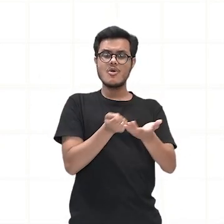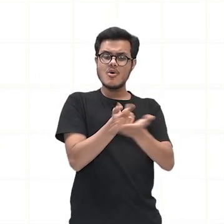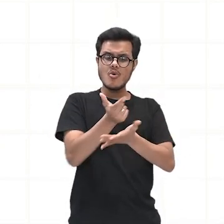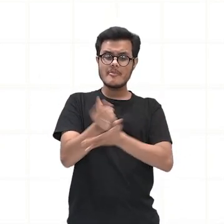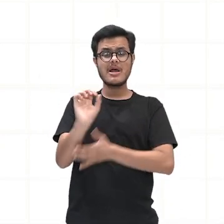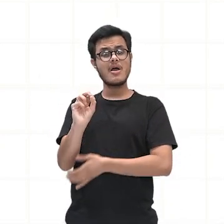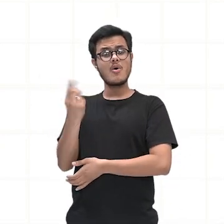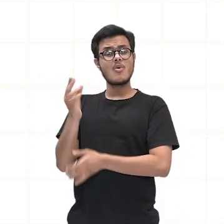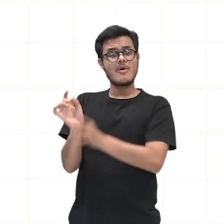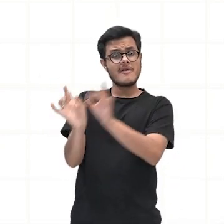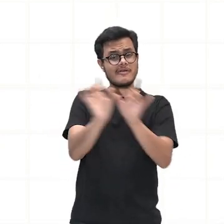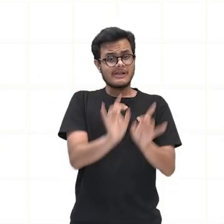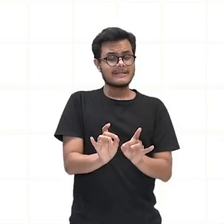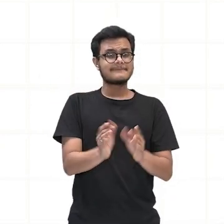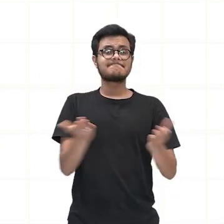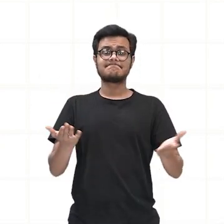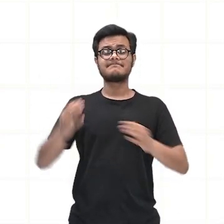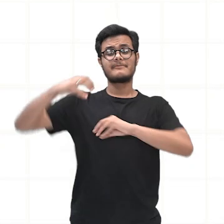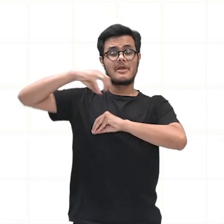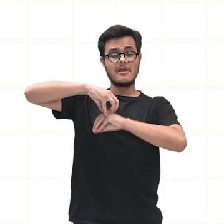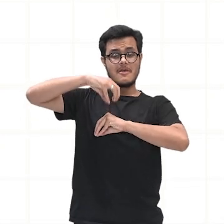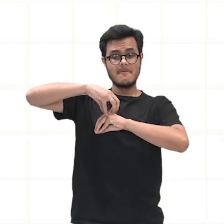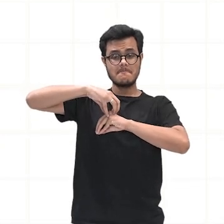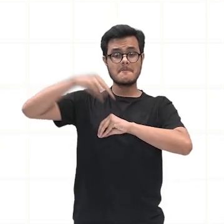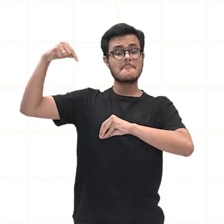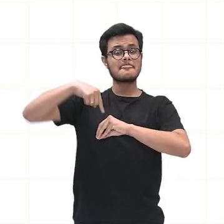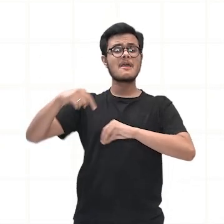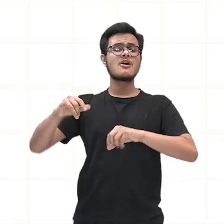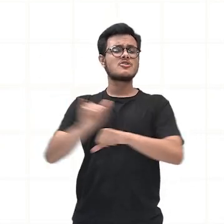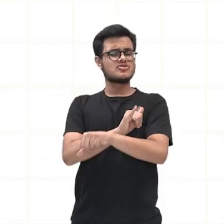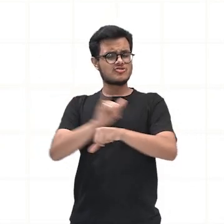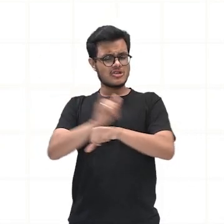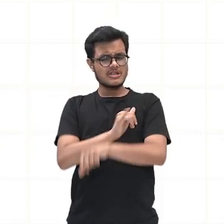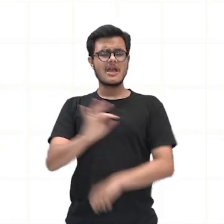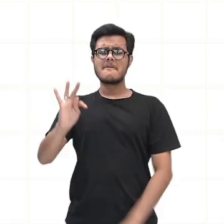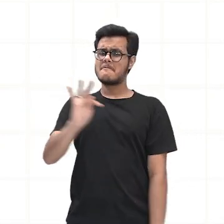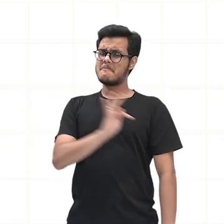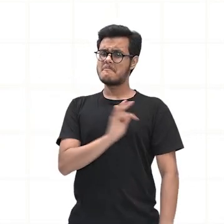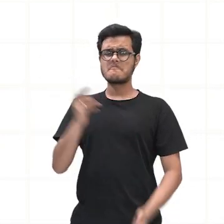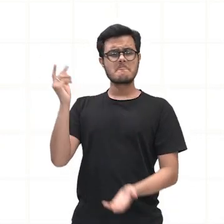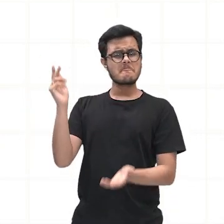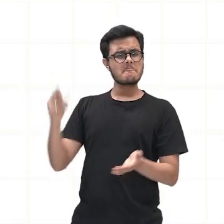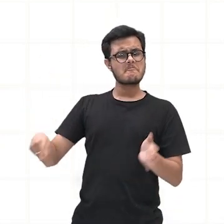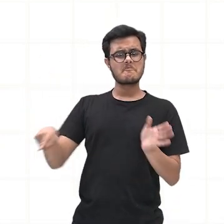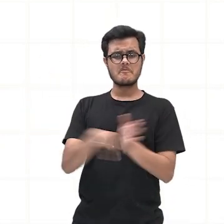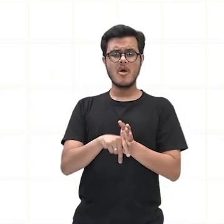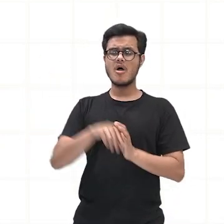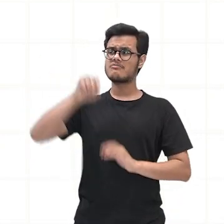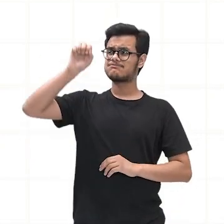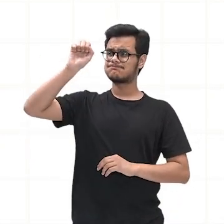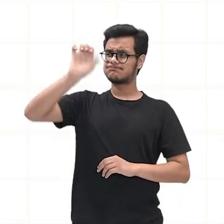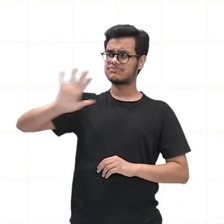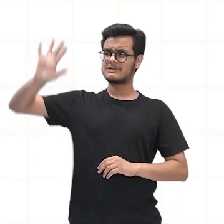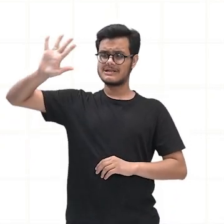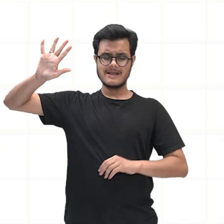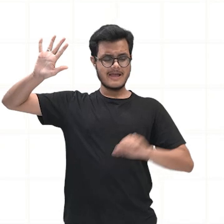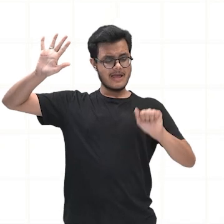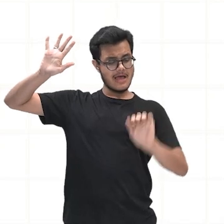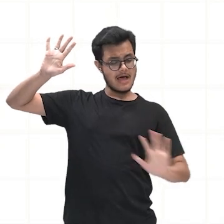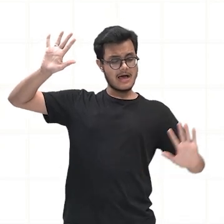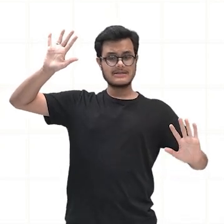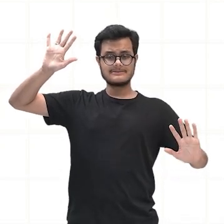imagem, Constantinopla estava localizada estrategicamente entre o Oriente e o Ocidente. Ela era,